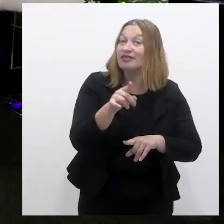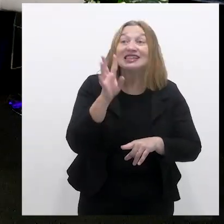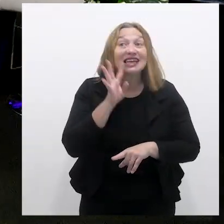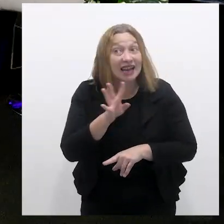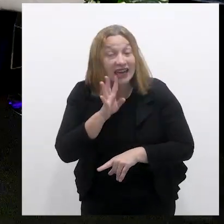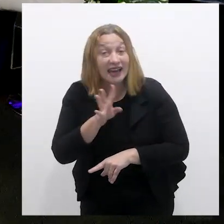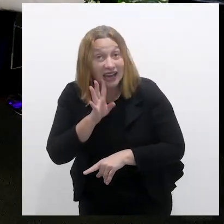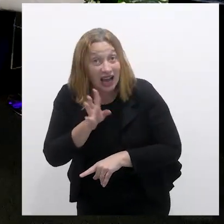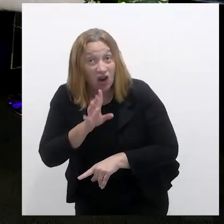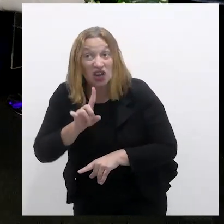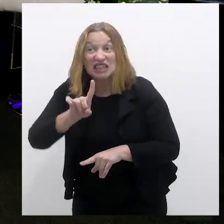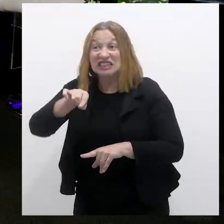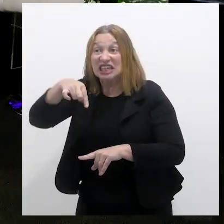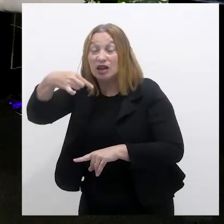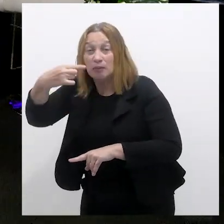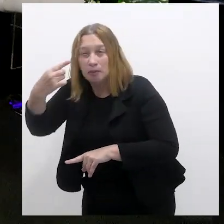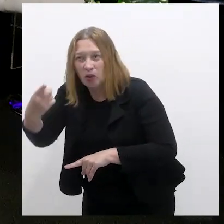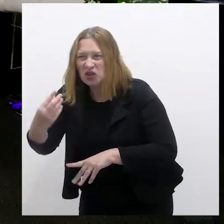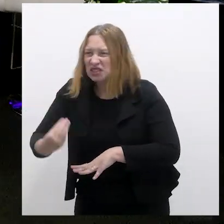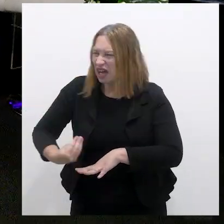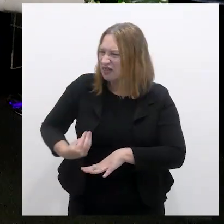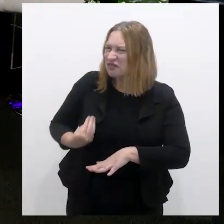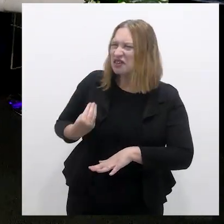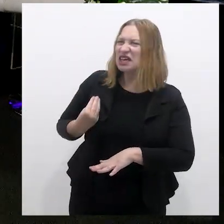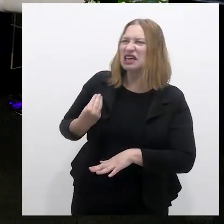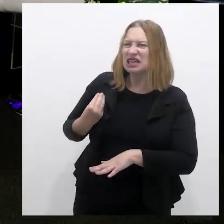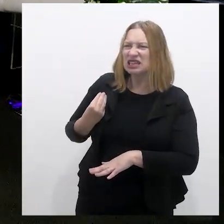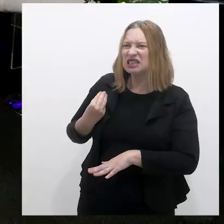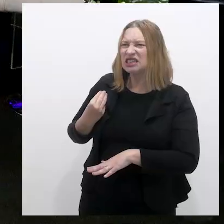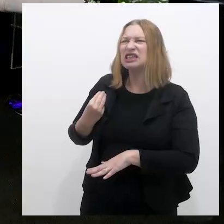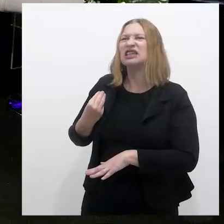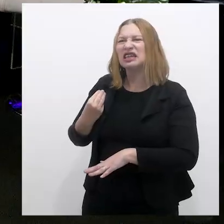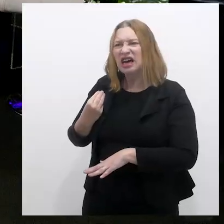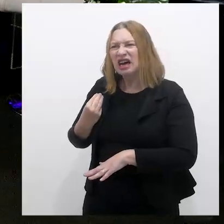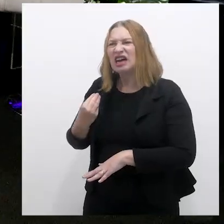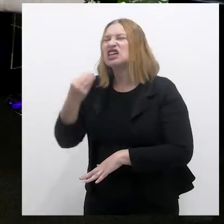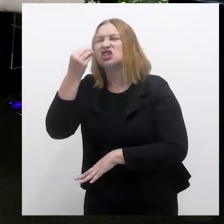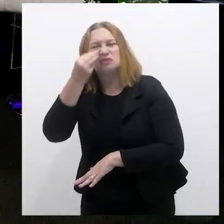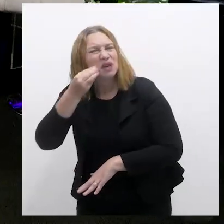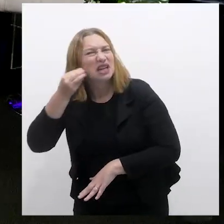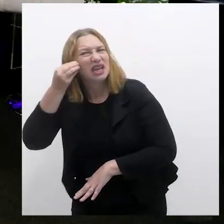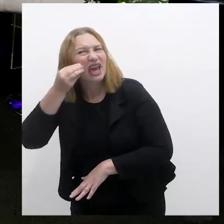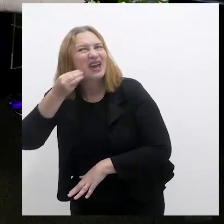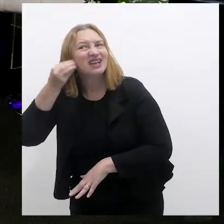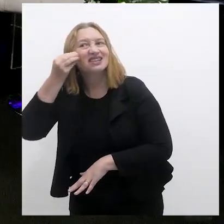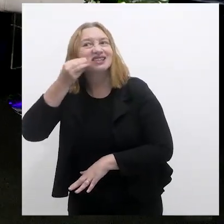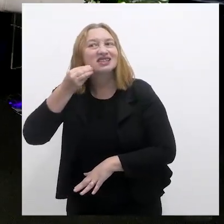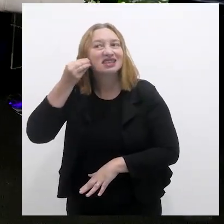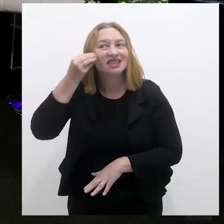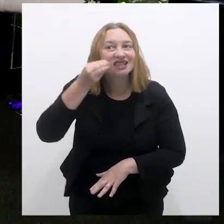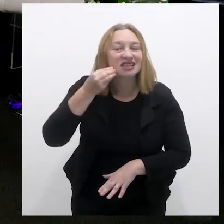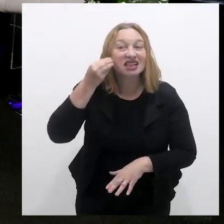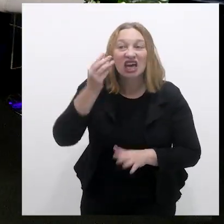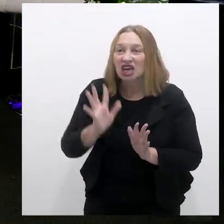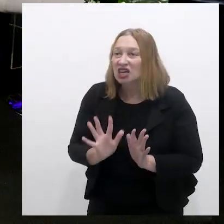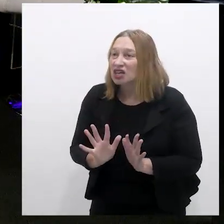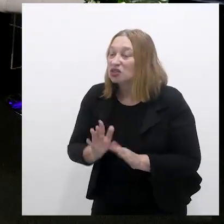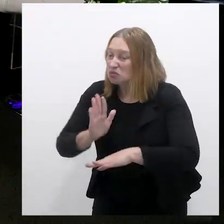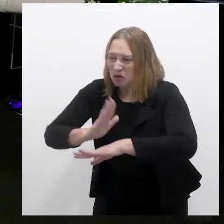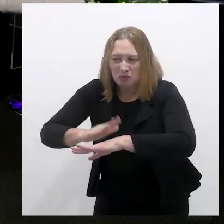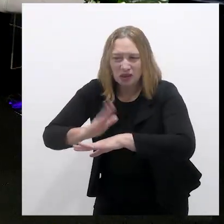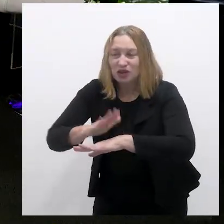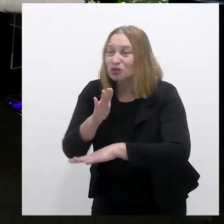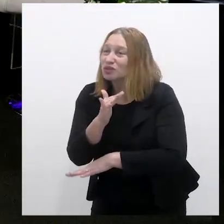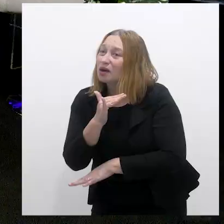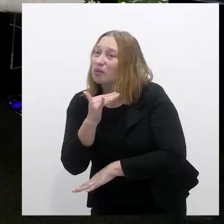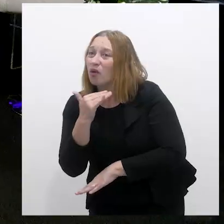ser muito legal. Depois da estrada começa uma longa avenida. No